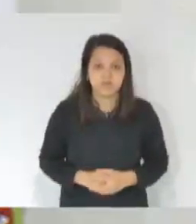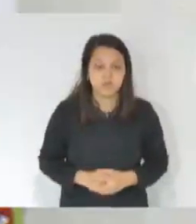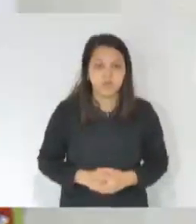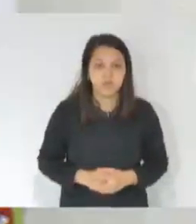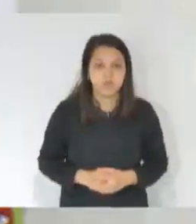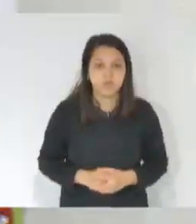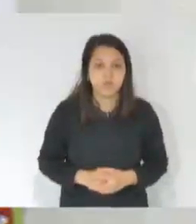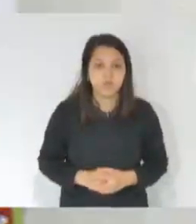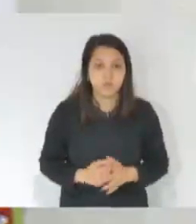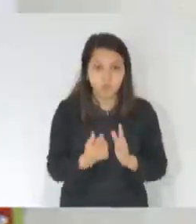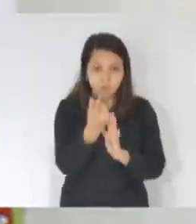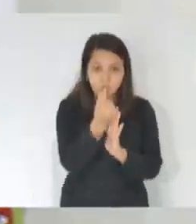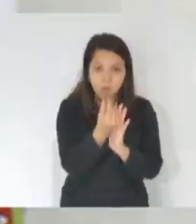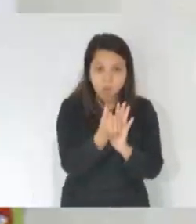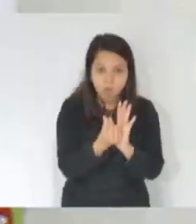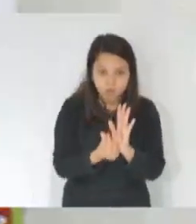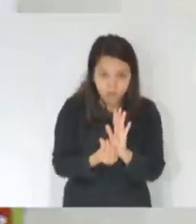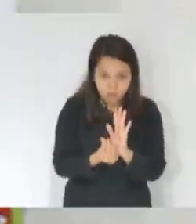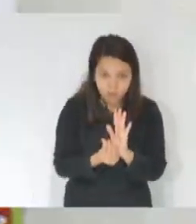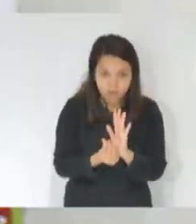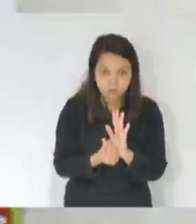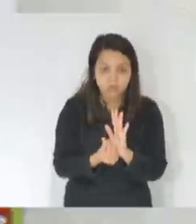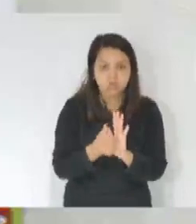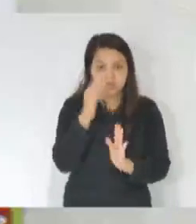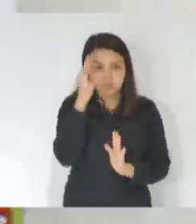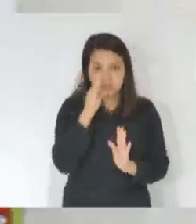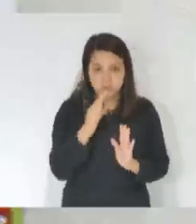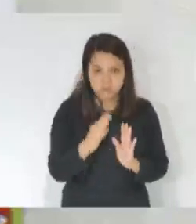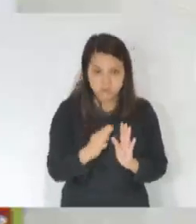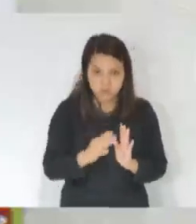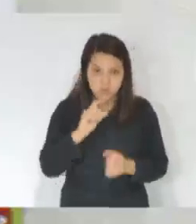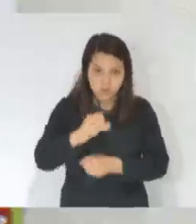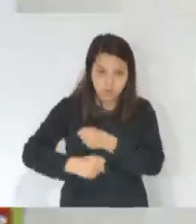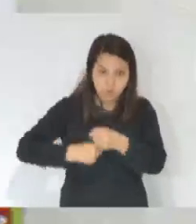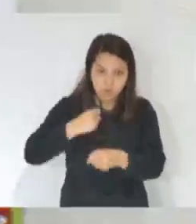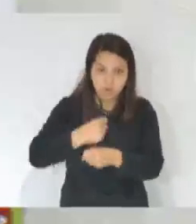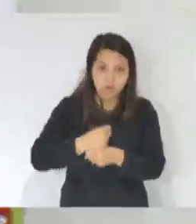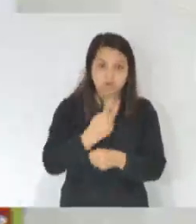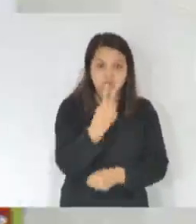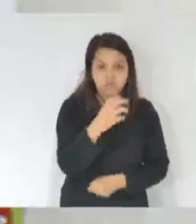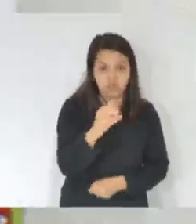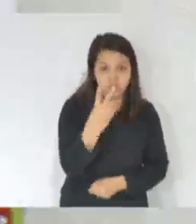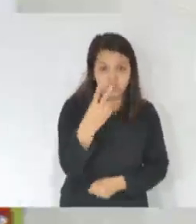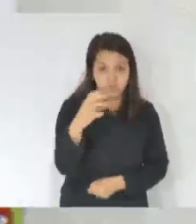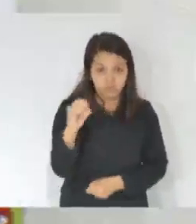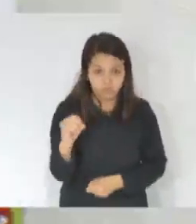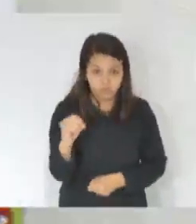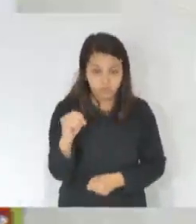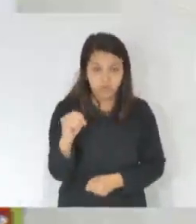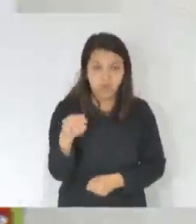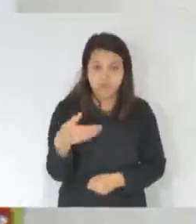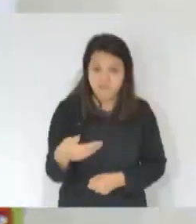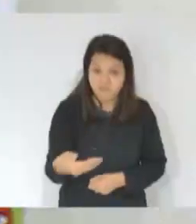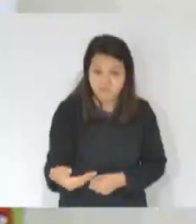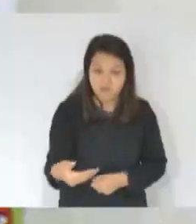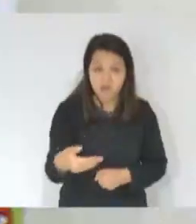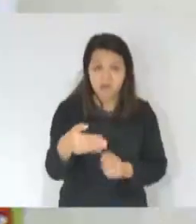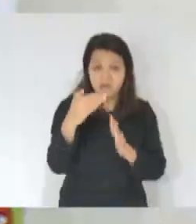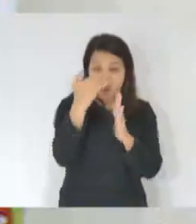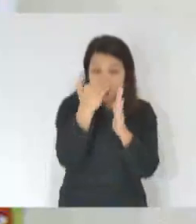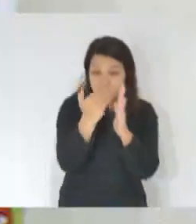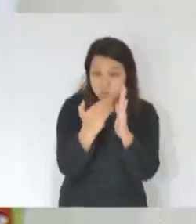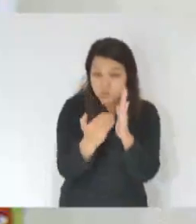o orçamento da União para o ano de 2020 traz uma redução de